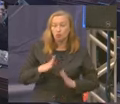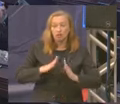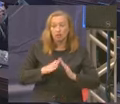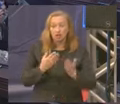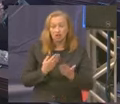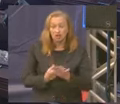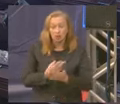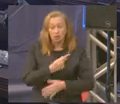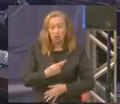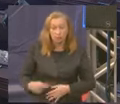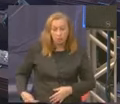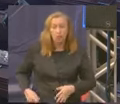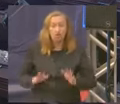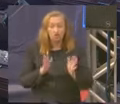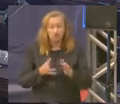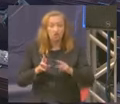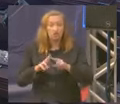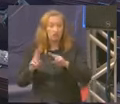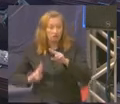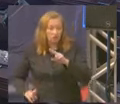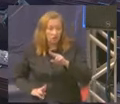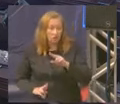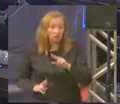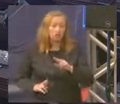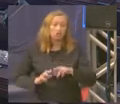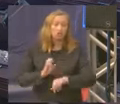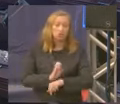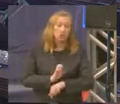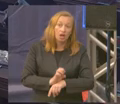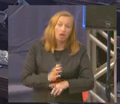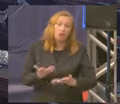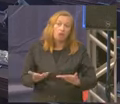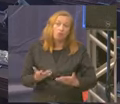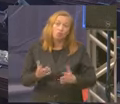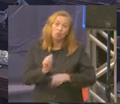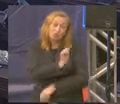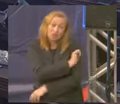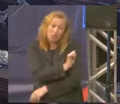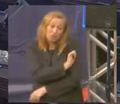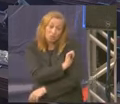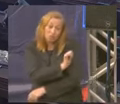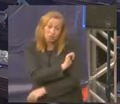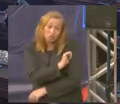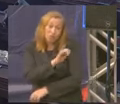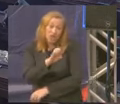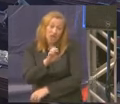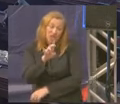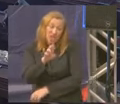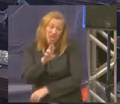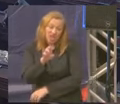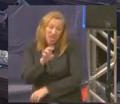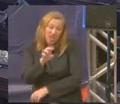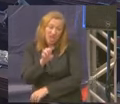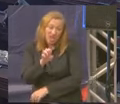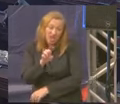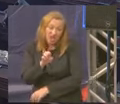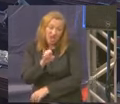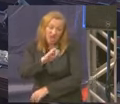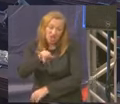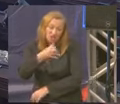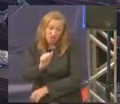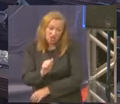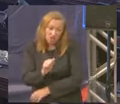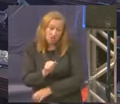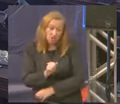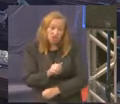FRJ, FATEC, o Estado, e os alunos do EJA, os alunos da educação de jovens e adultos, que são aqueles alunos